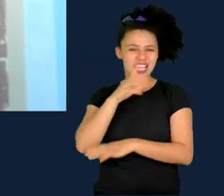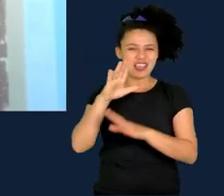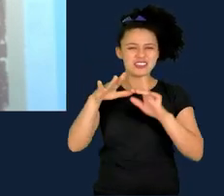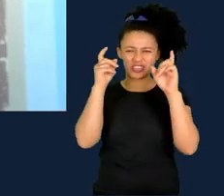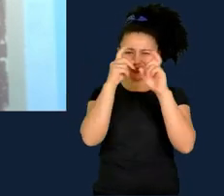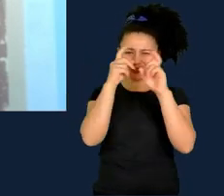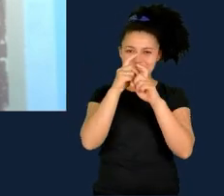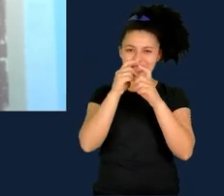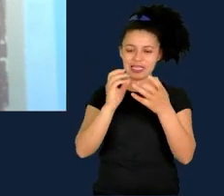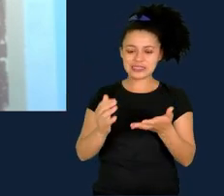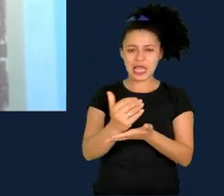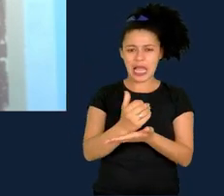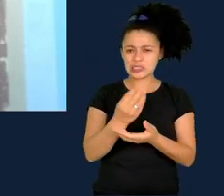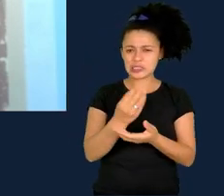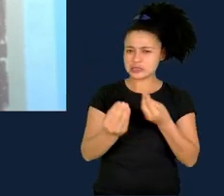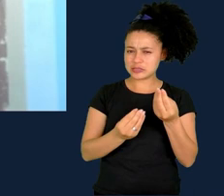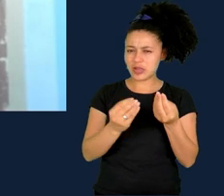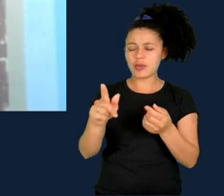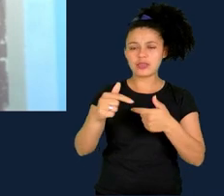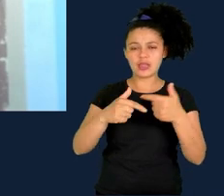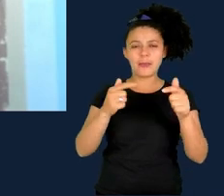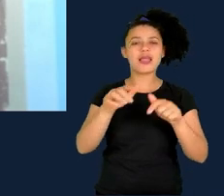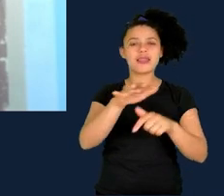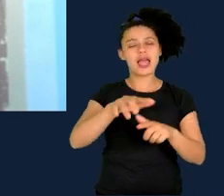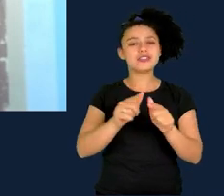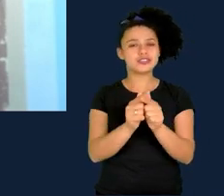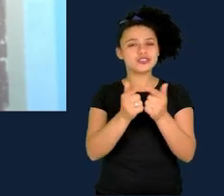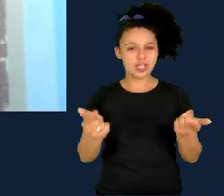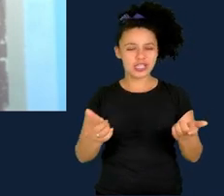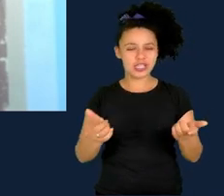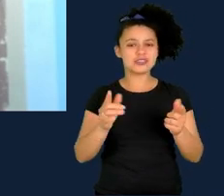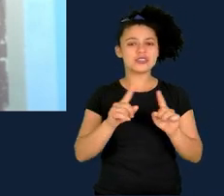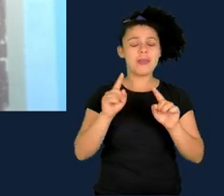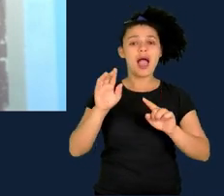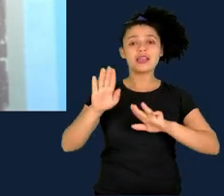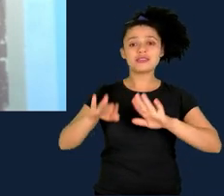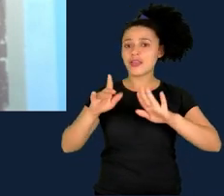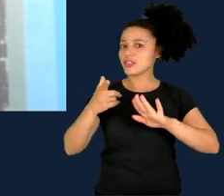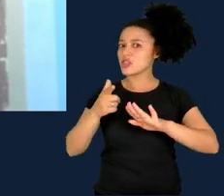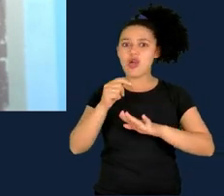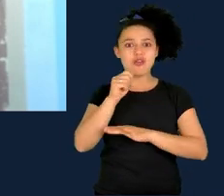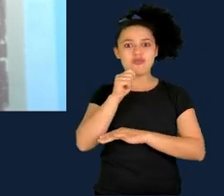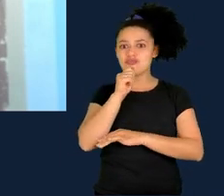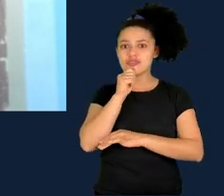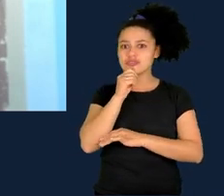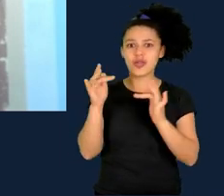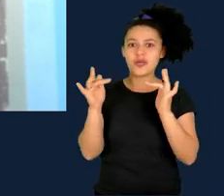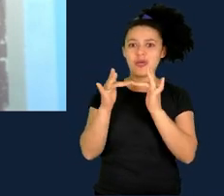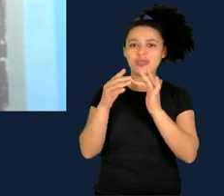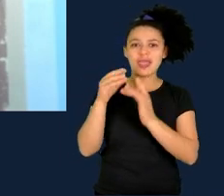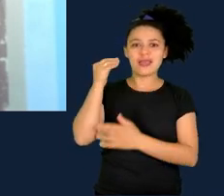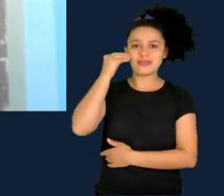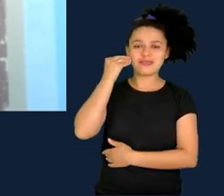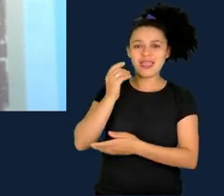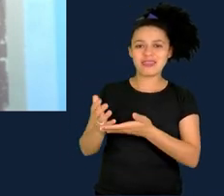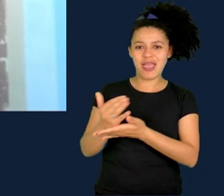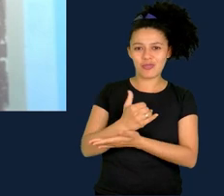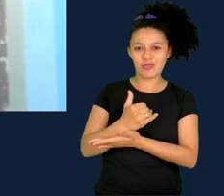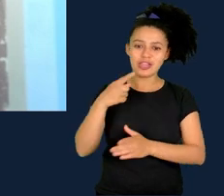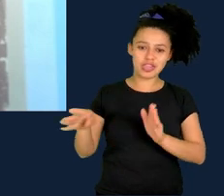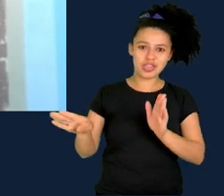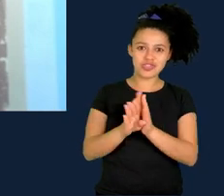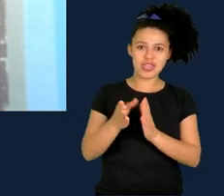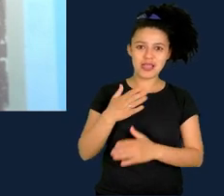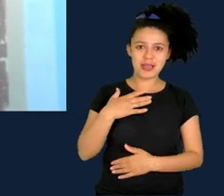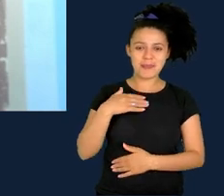comunicadores, são jornalistas e muitas vezes não trabalharam com dados antes de chegar na minha aula, né? E eles gostam